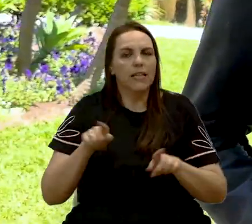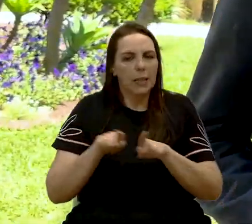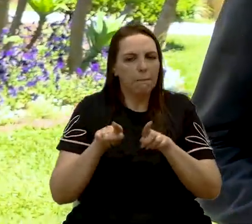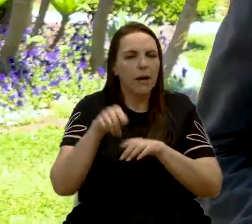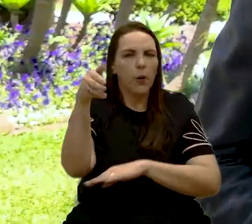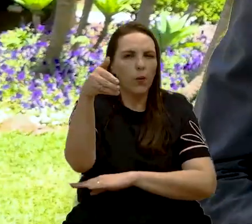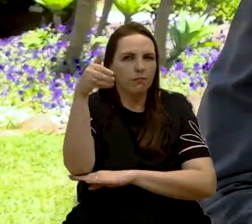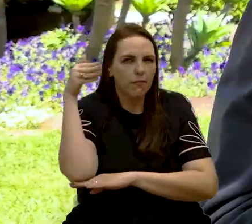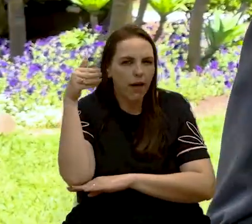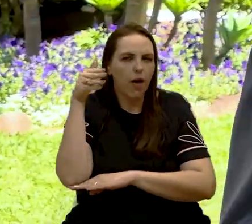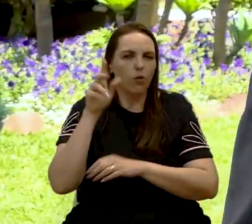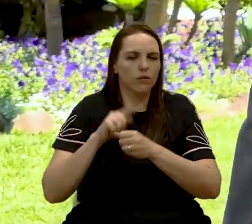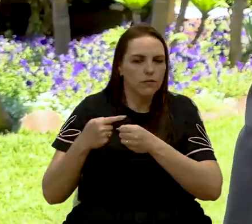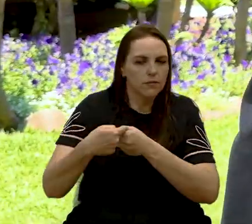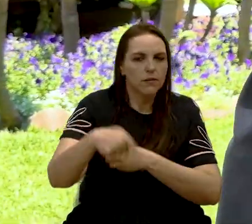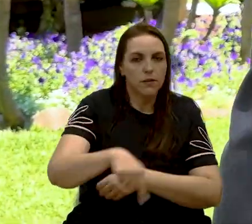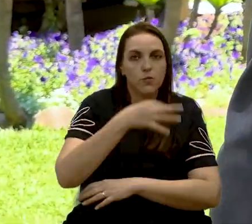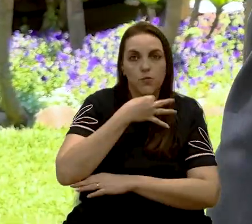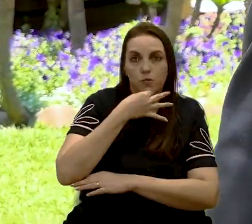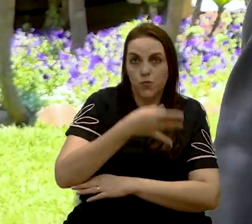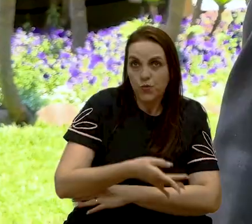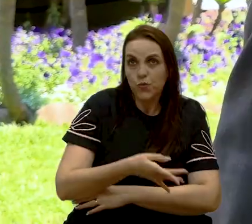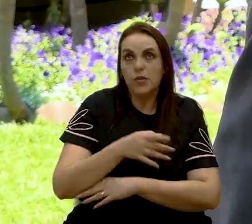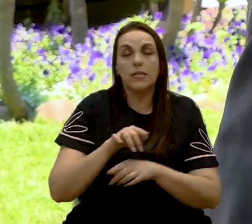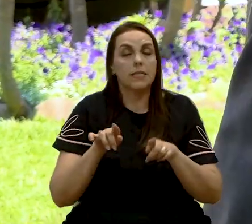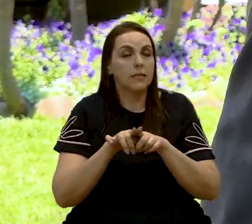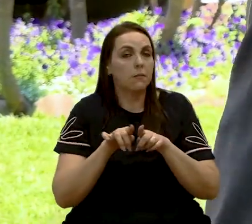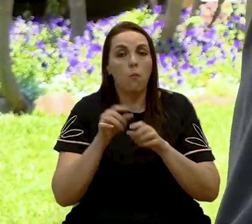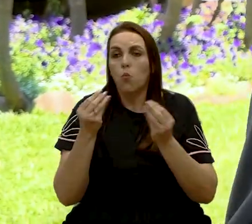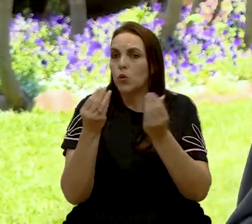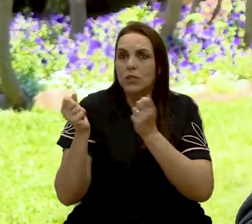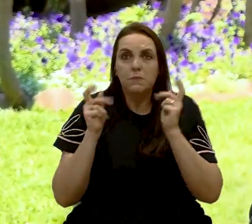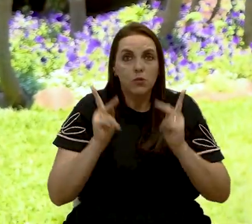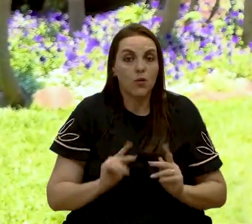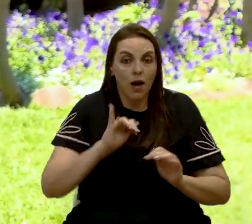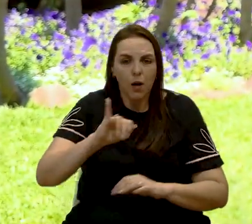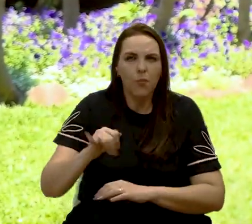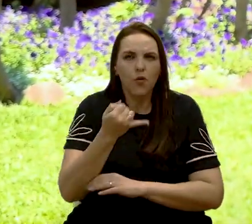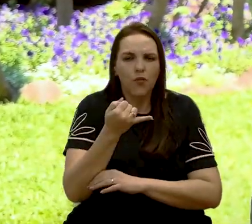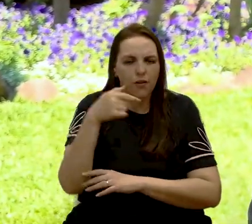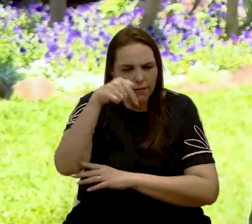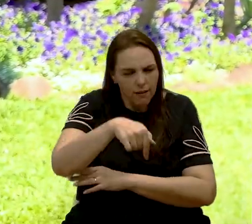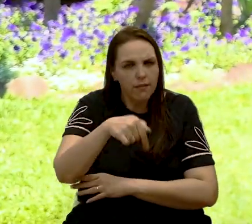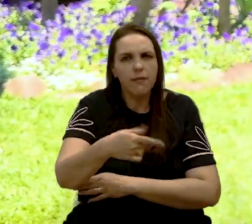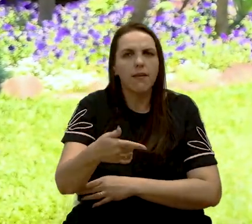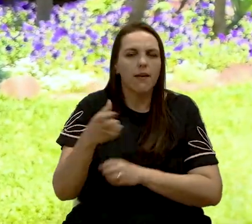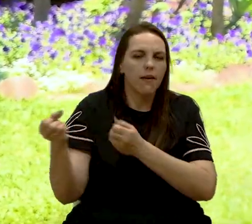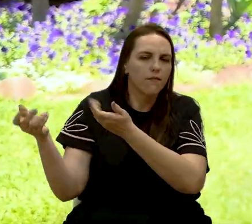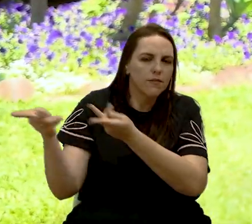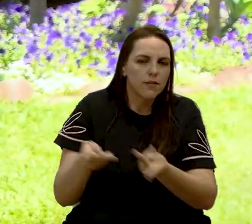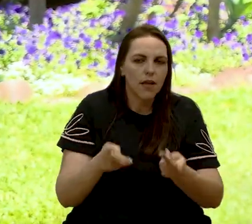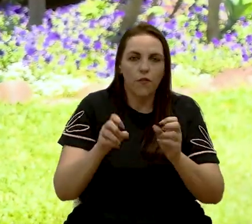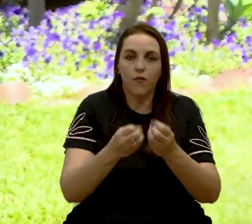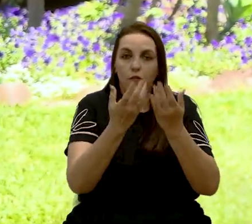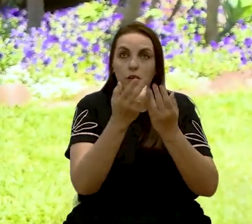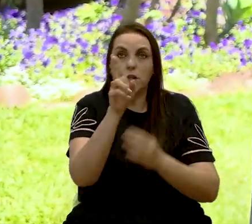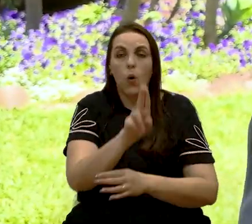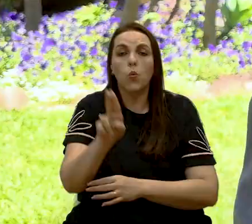né? Além da rede hoteleira do nosso município de Caxias do Sul, além que muitas pessoas aproveitam não só para vir na festa, mas